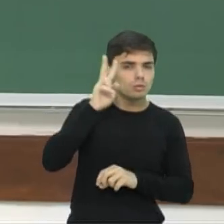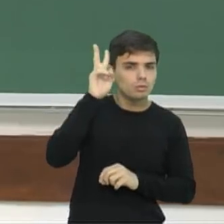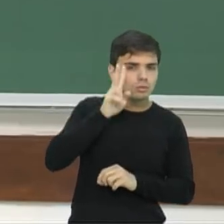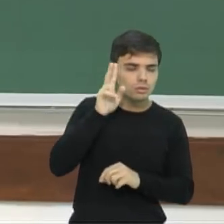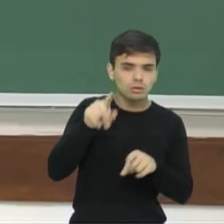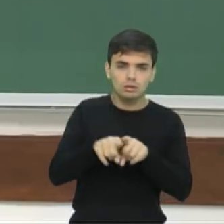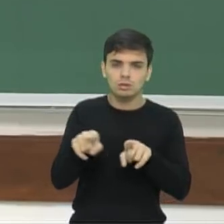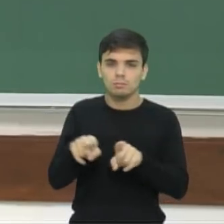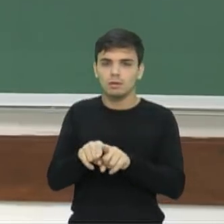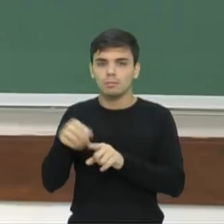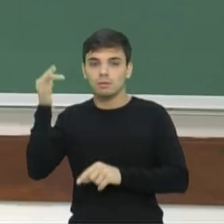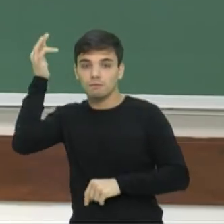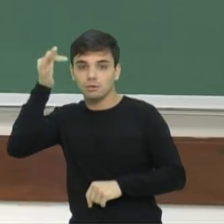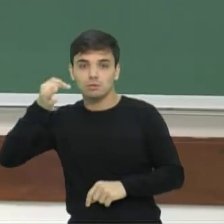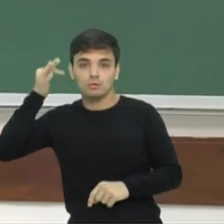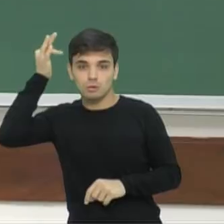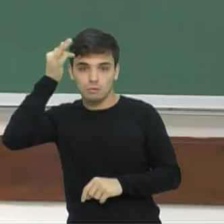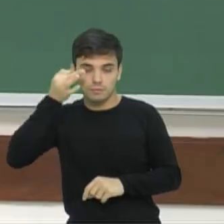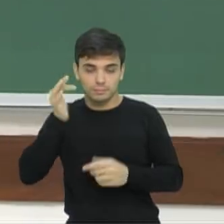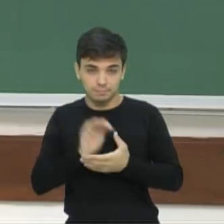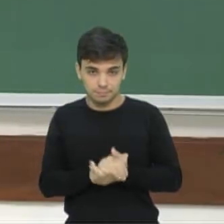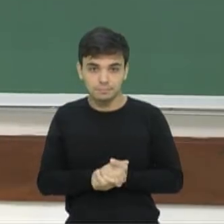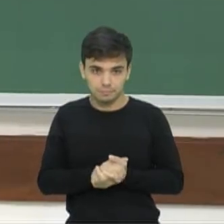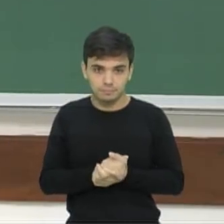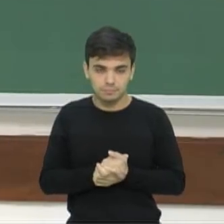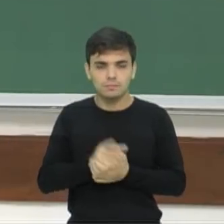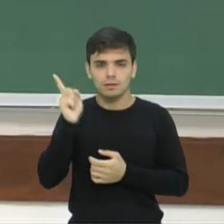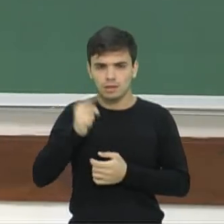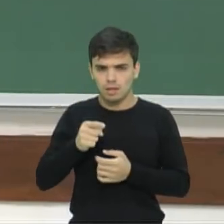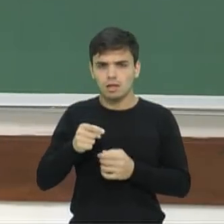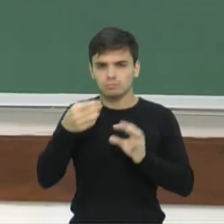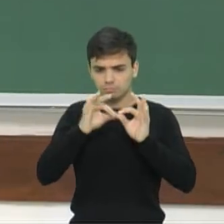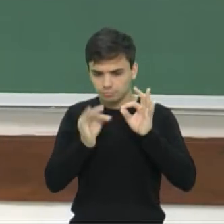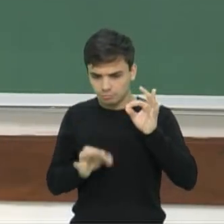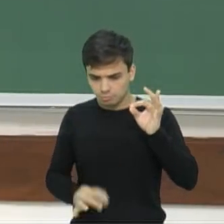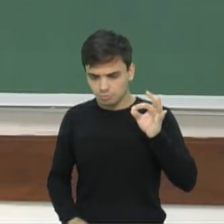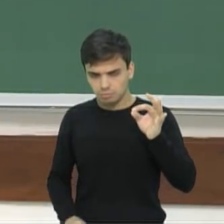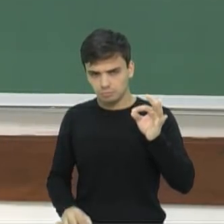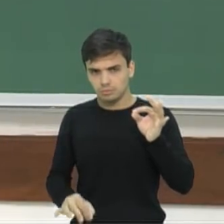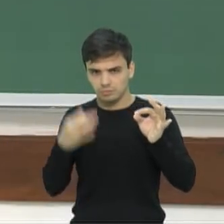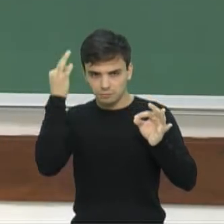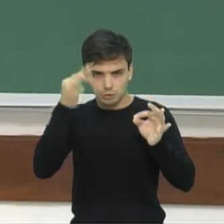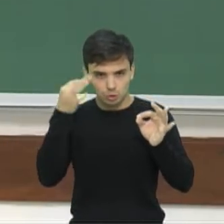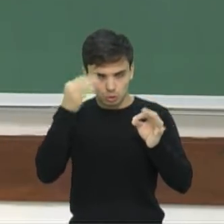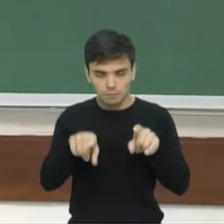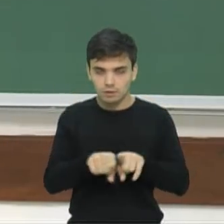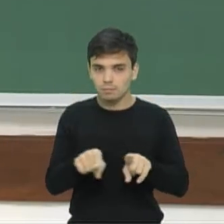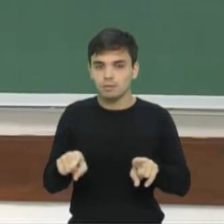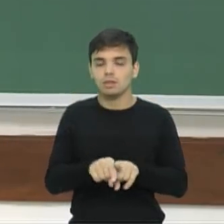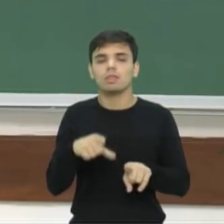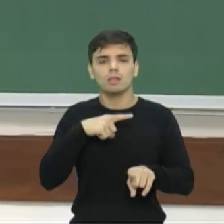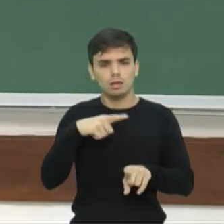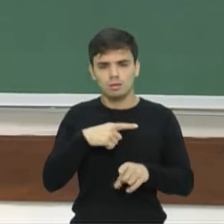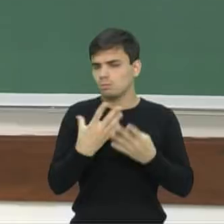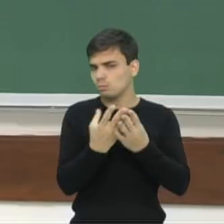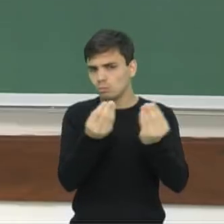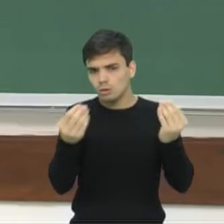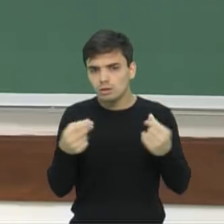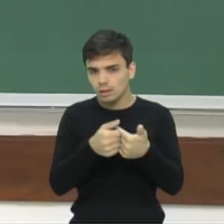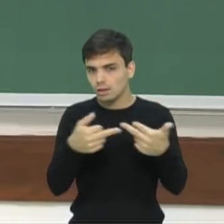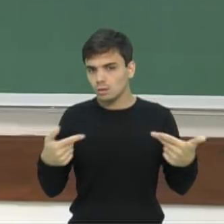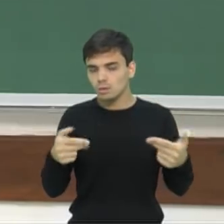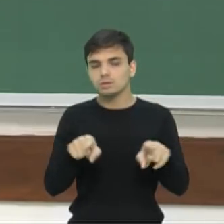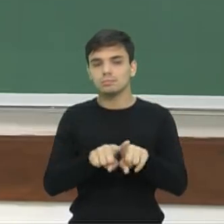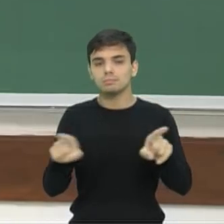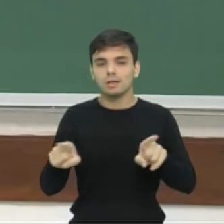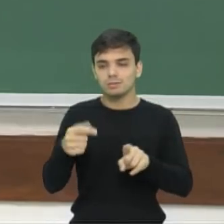parte filosófica do judô. Então a parte filosófica é bastante grande também, então é muito difundida também a parte filosófica do judô. Na